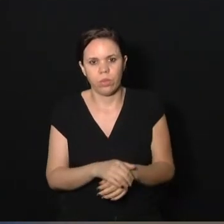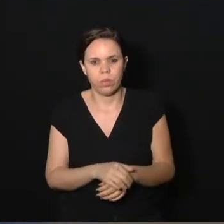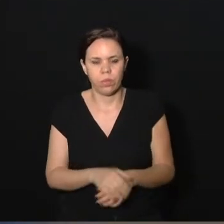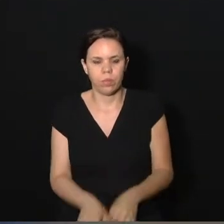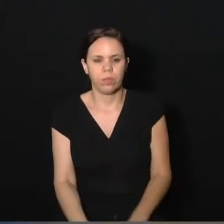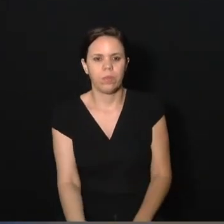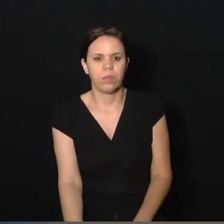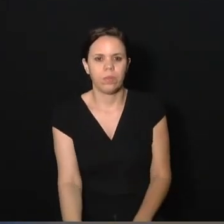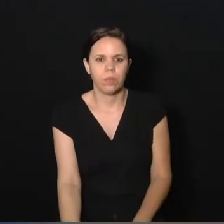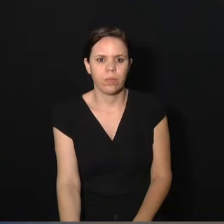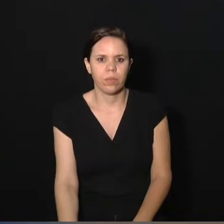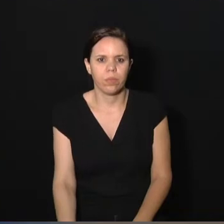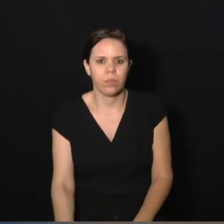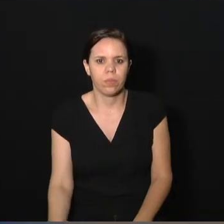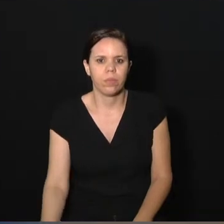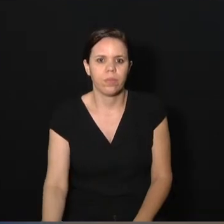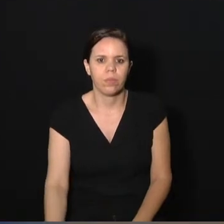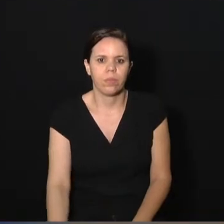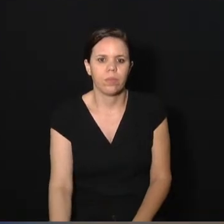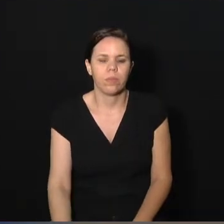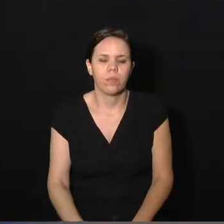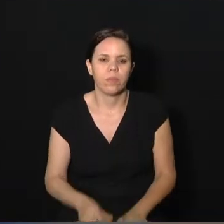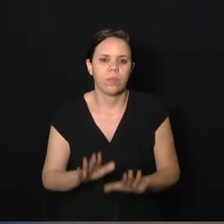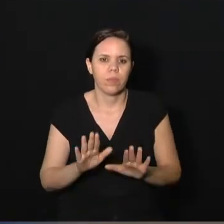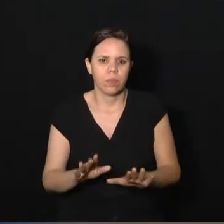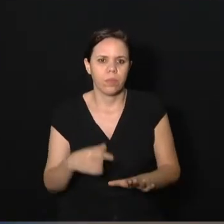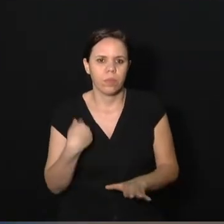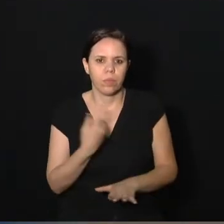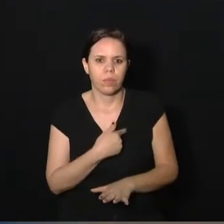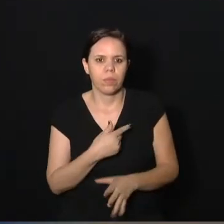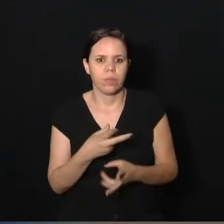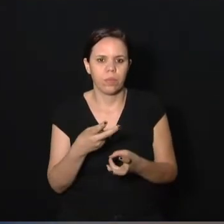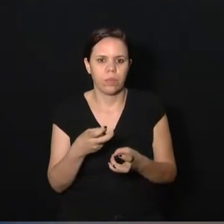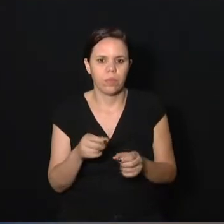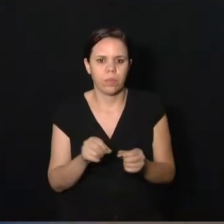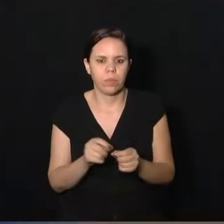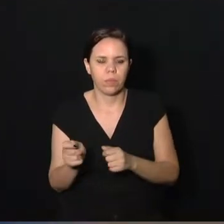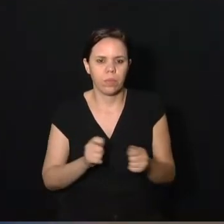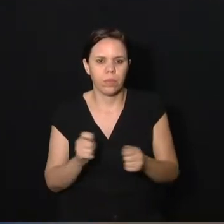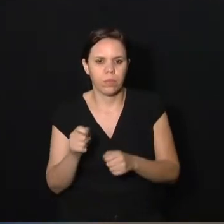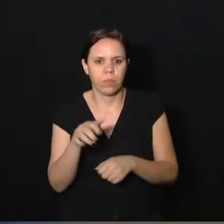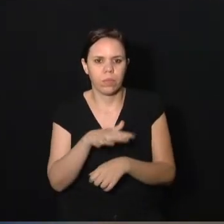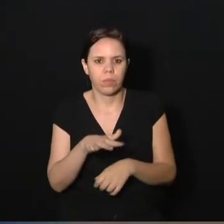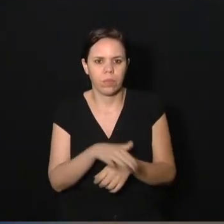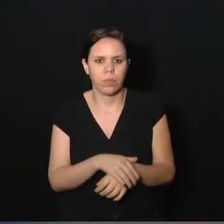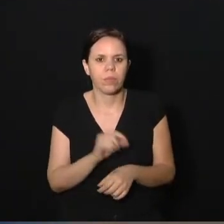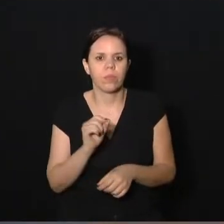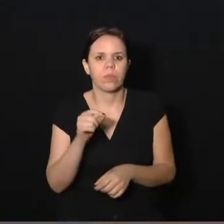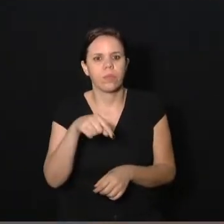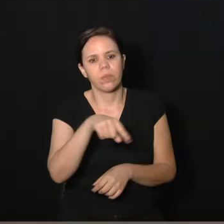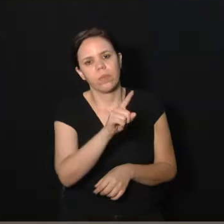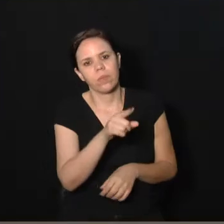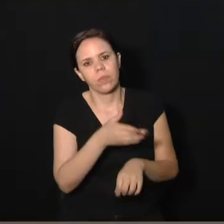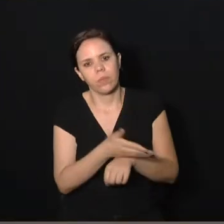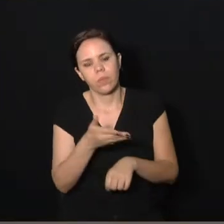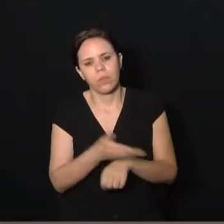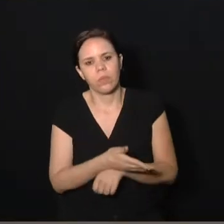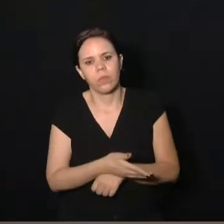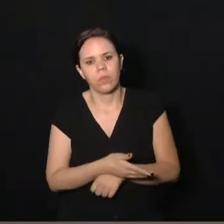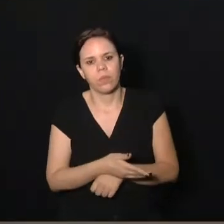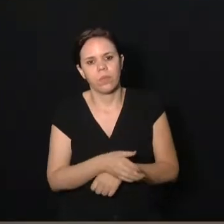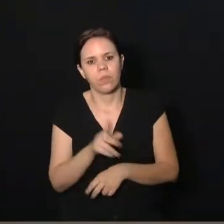academia, mas a gente vê também que é um ambiente controlado. Você vê que quem vai participar ali são